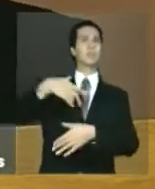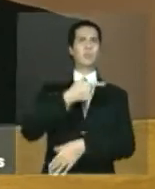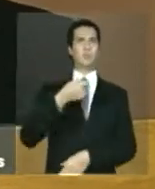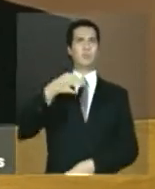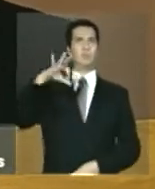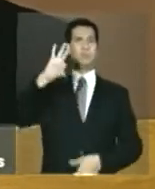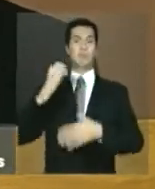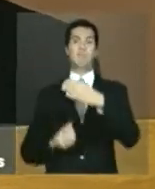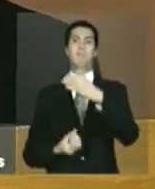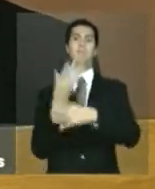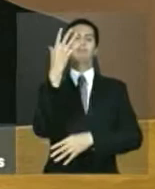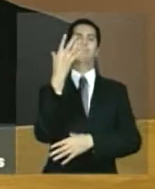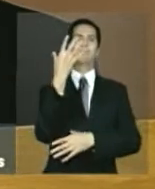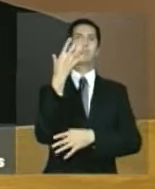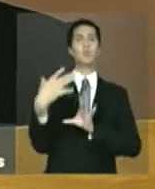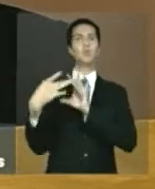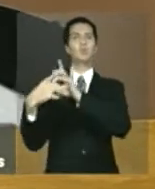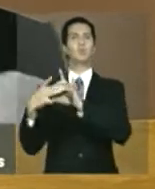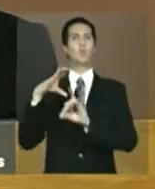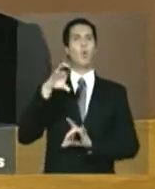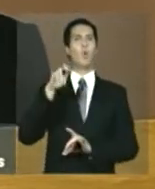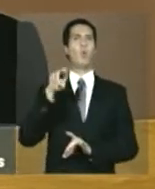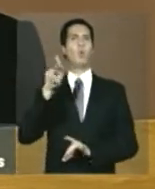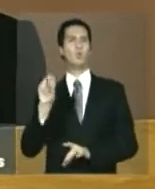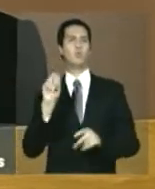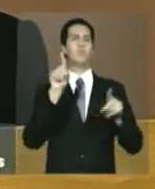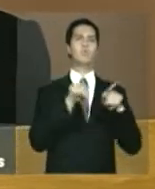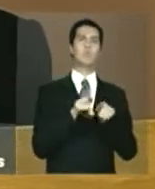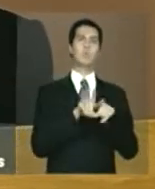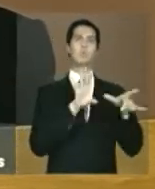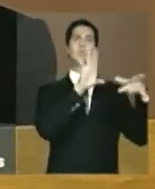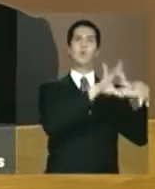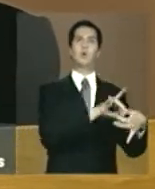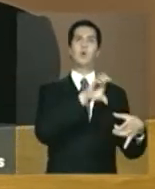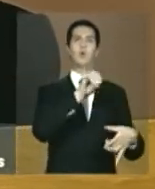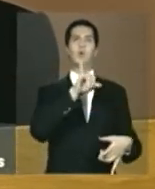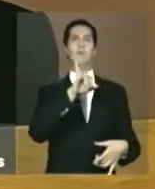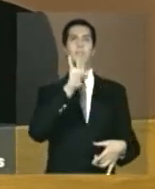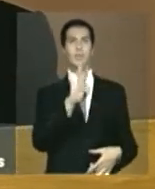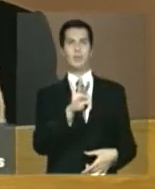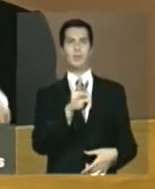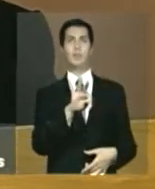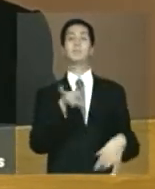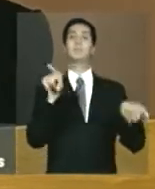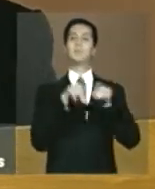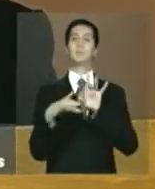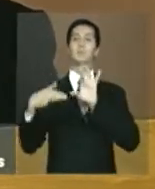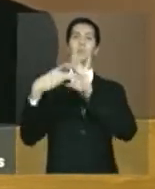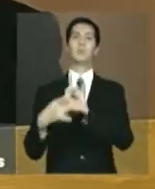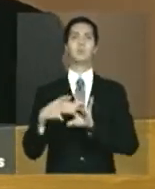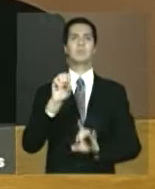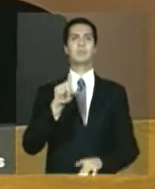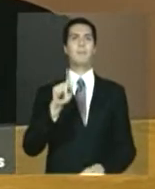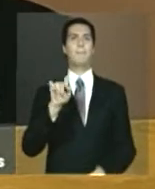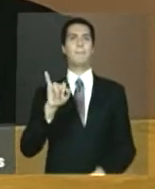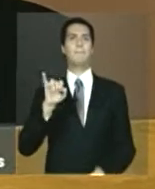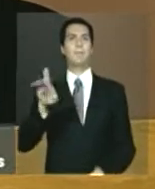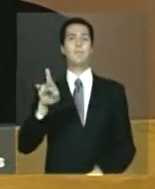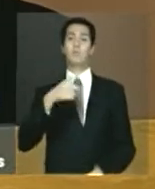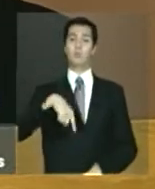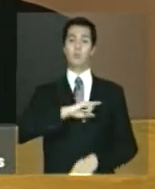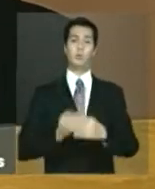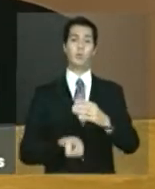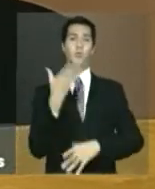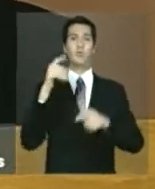com a ono mulheres a oit e a CP e hoje ao